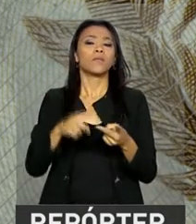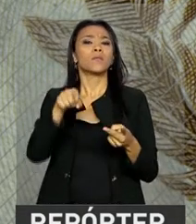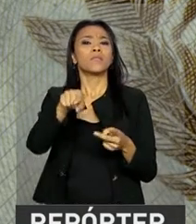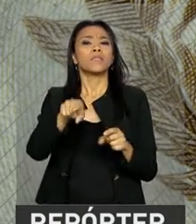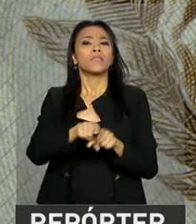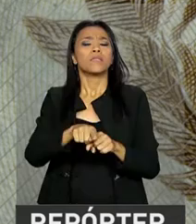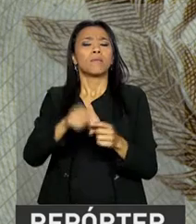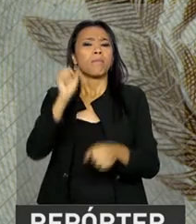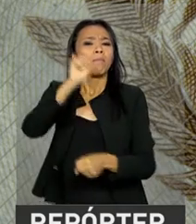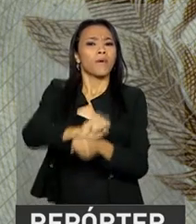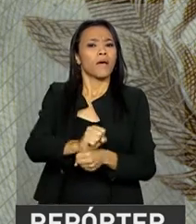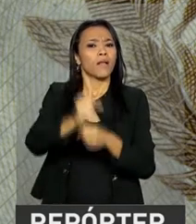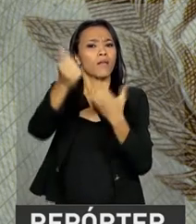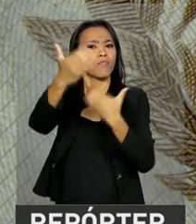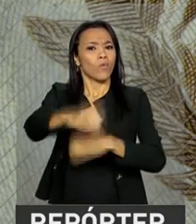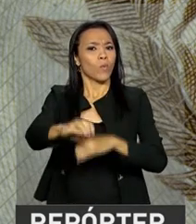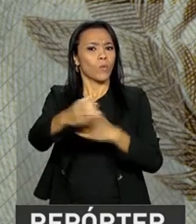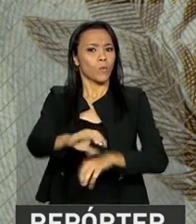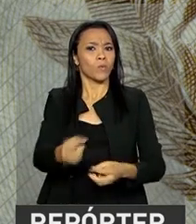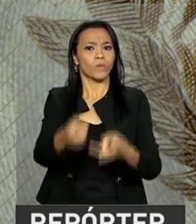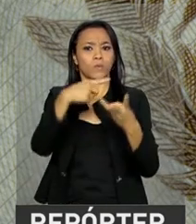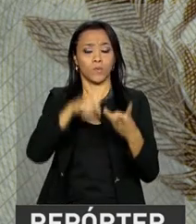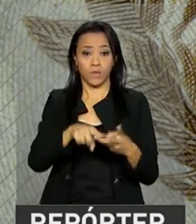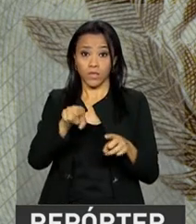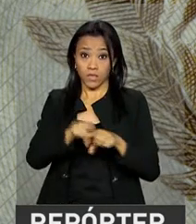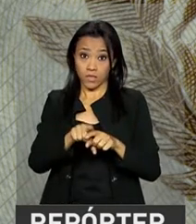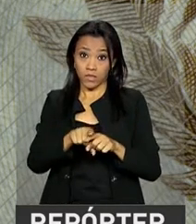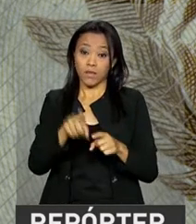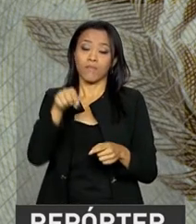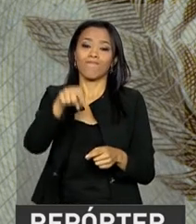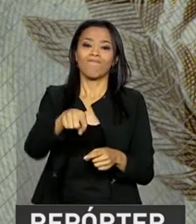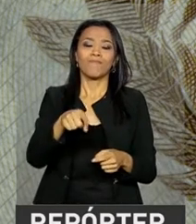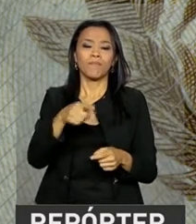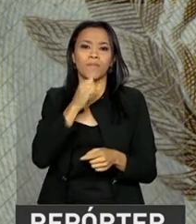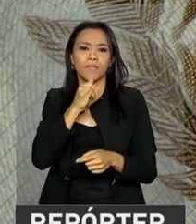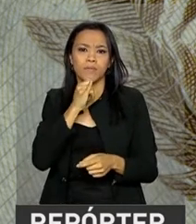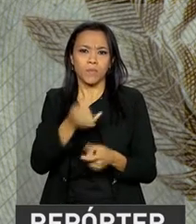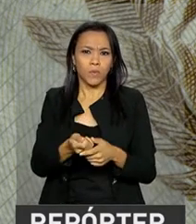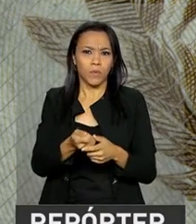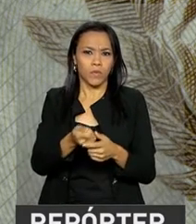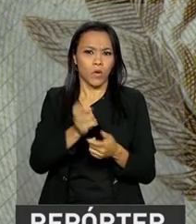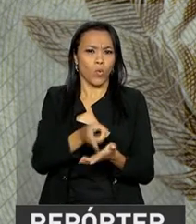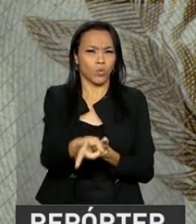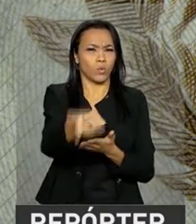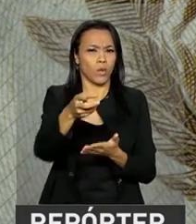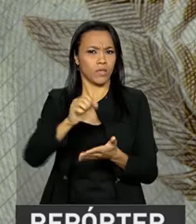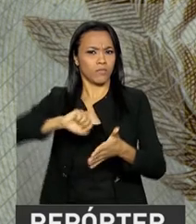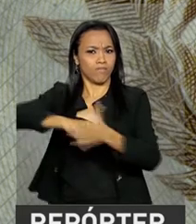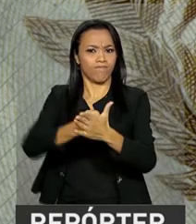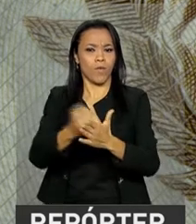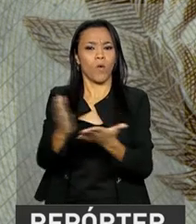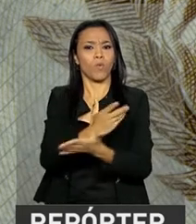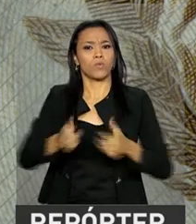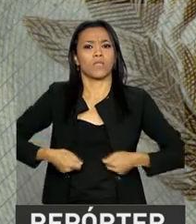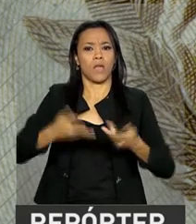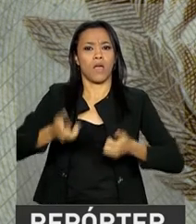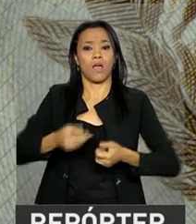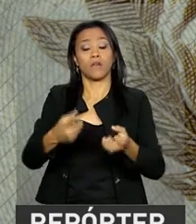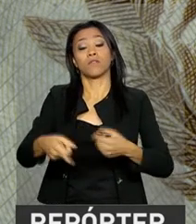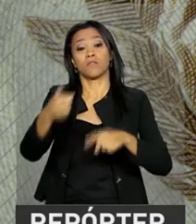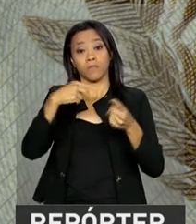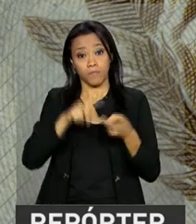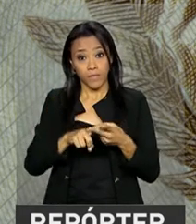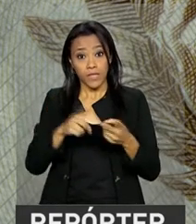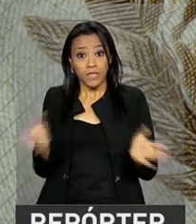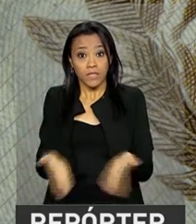a realização de concursos públicos vetar a criação de despesas obrigatórias de caráter continuado proibir a concessão de incentivo